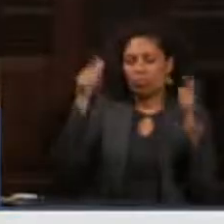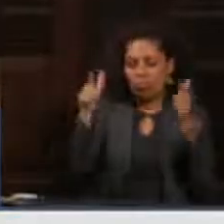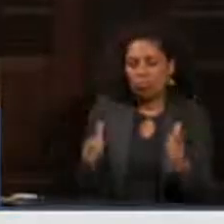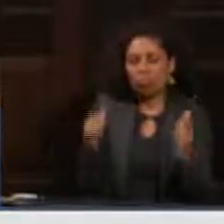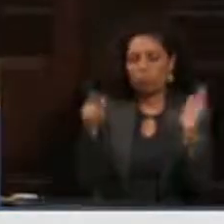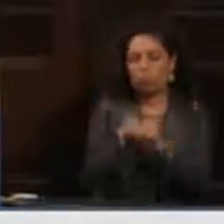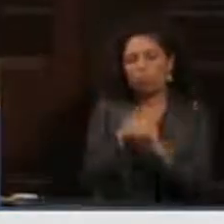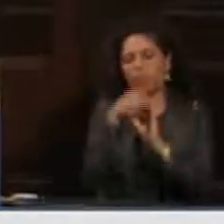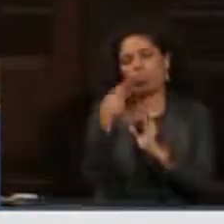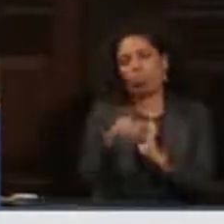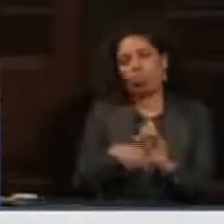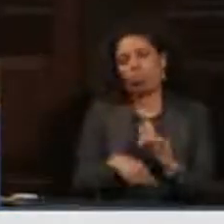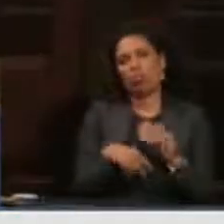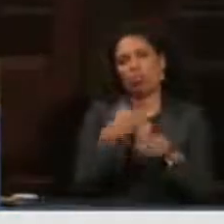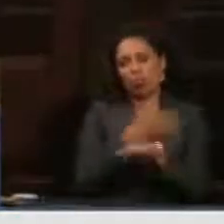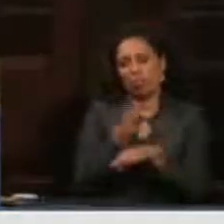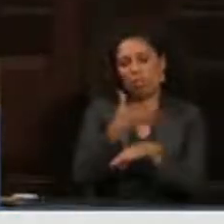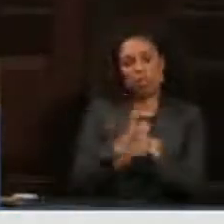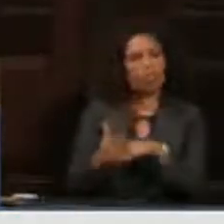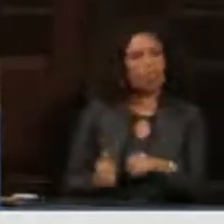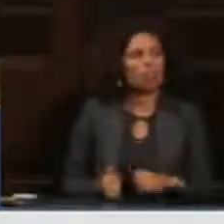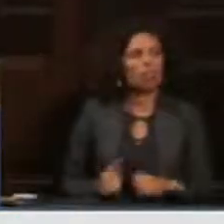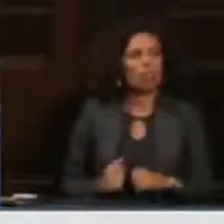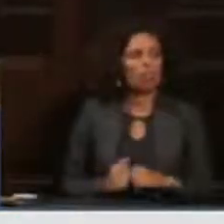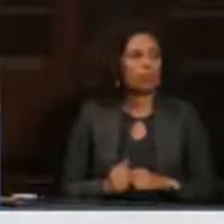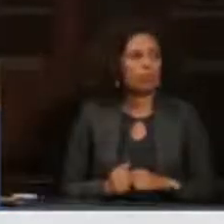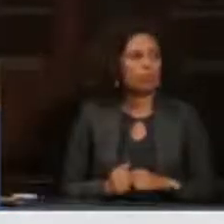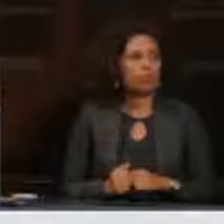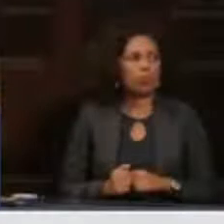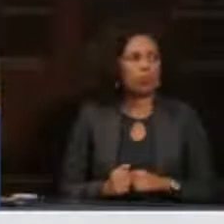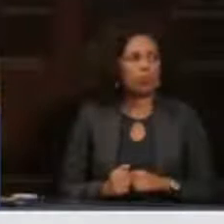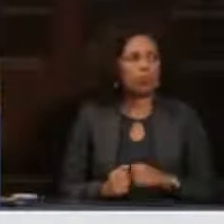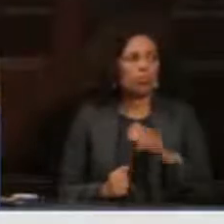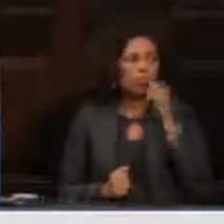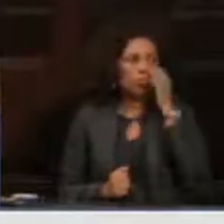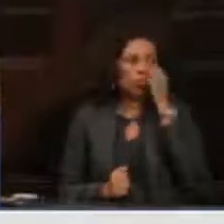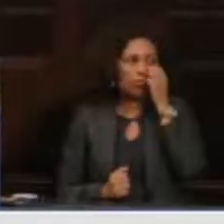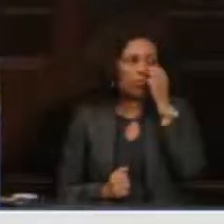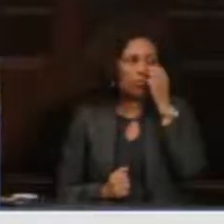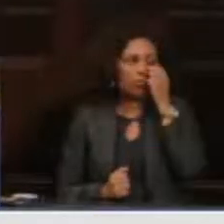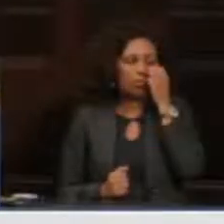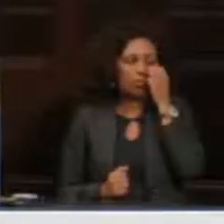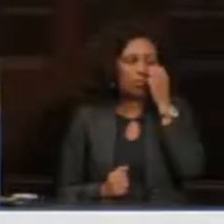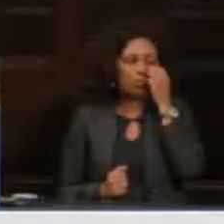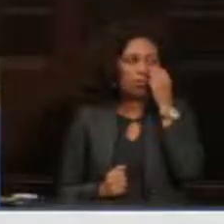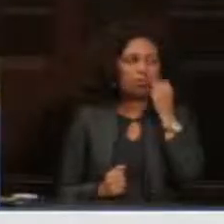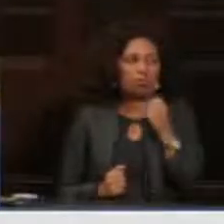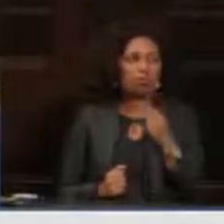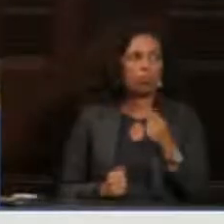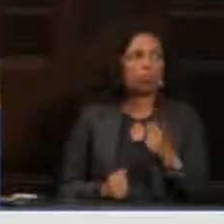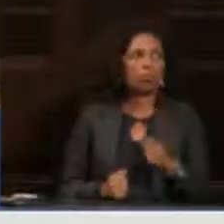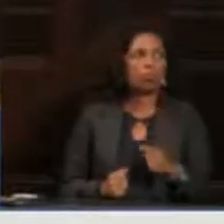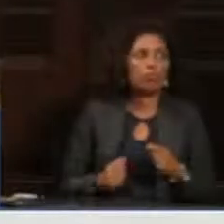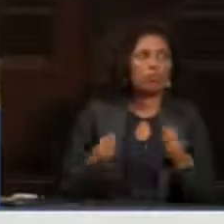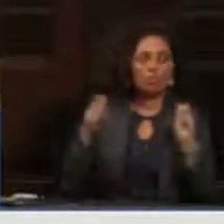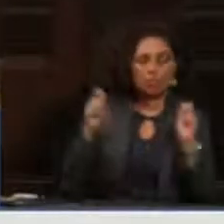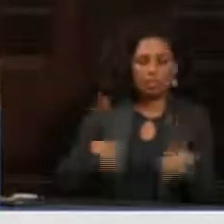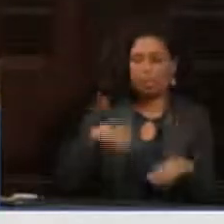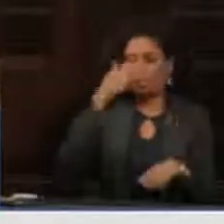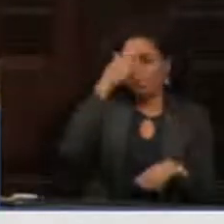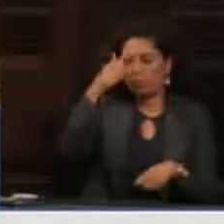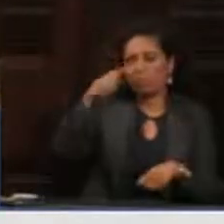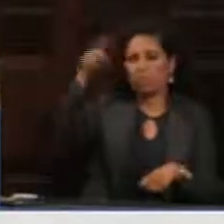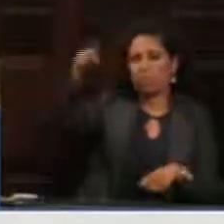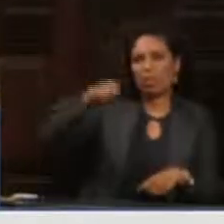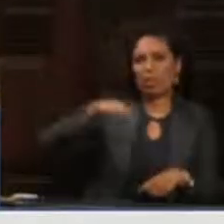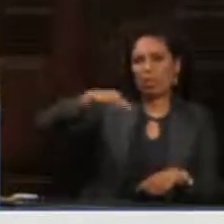que o Maracanã deva ser sim a casa dos grandes eventos do Rio de Janeiro e também dos clubes? Não dá para pensar o Maracanã